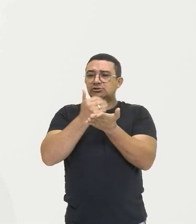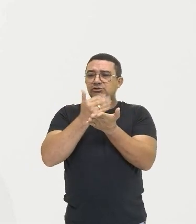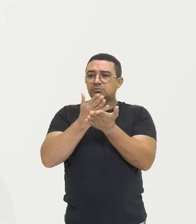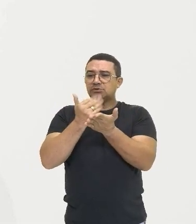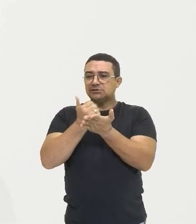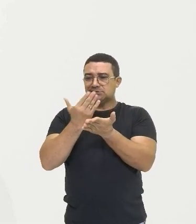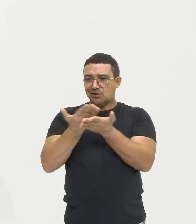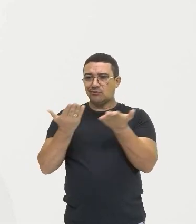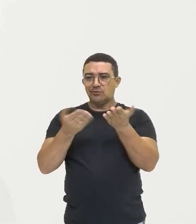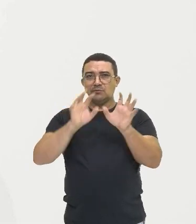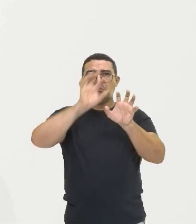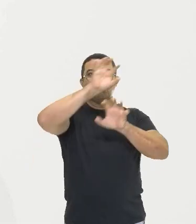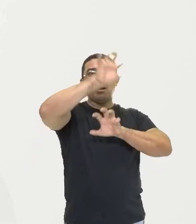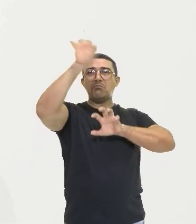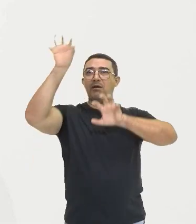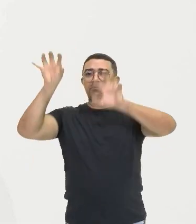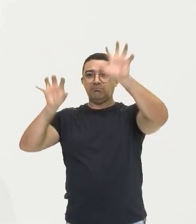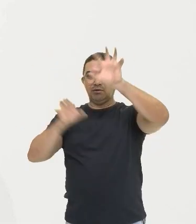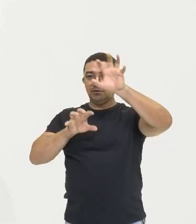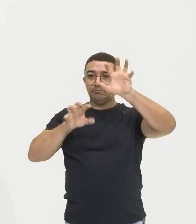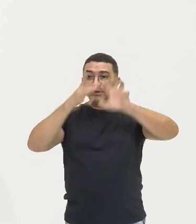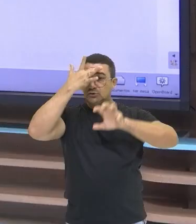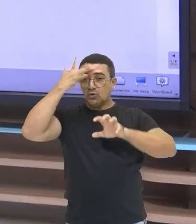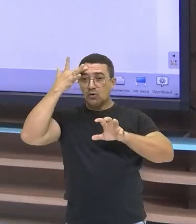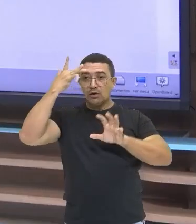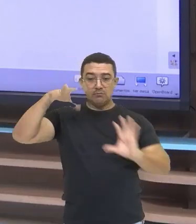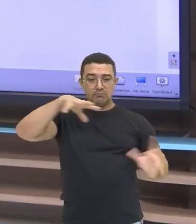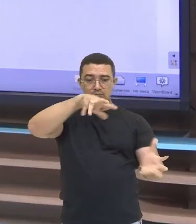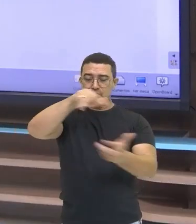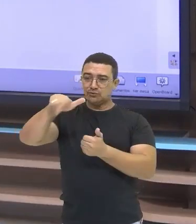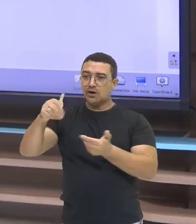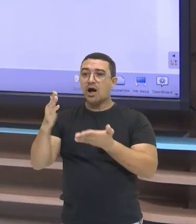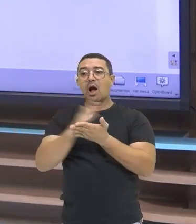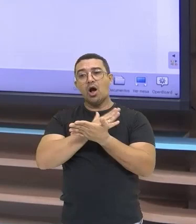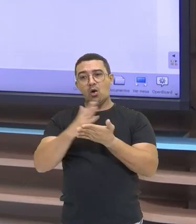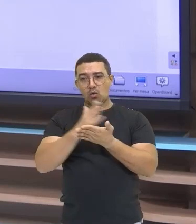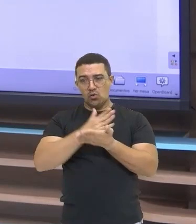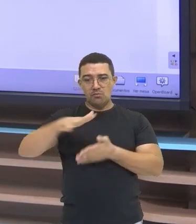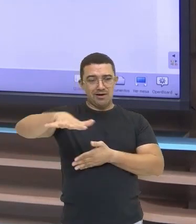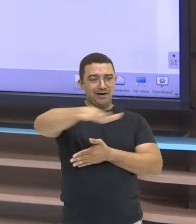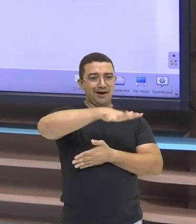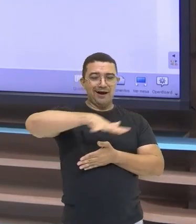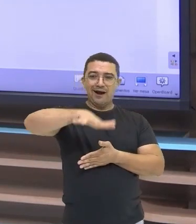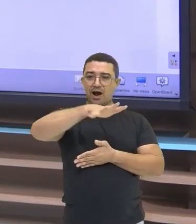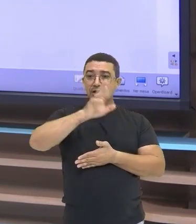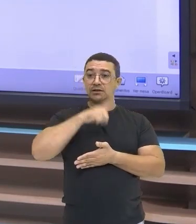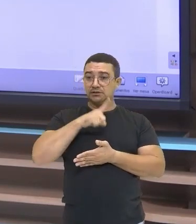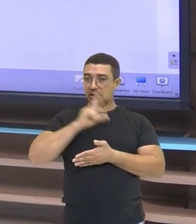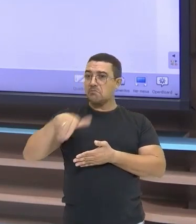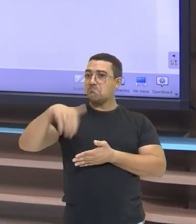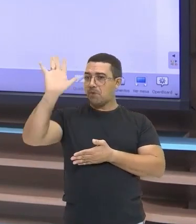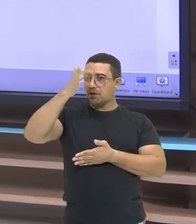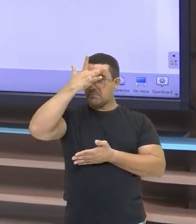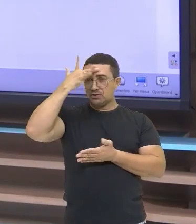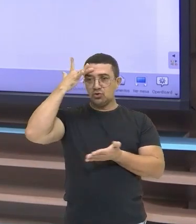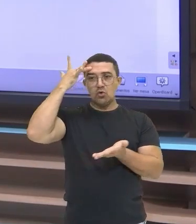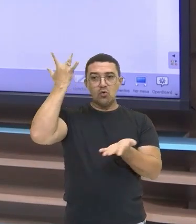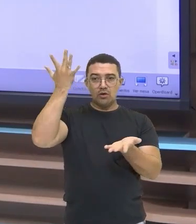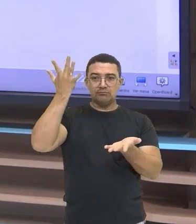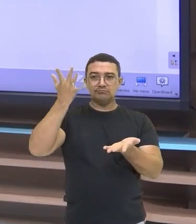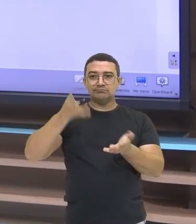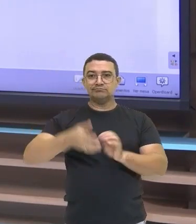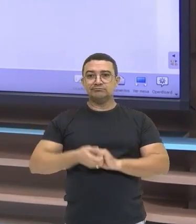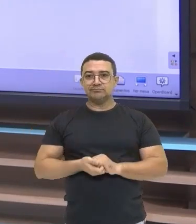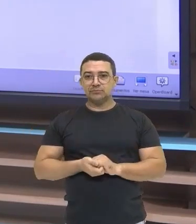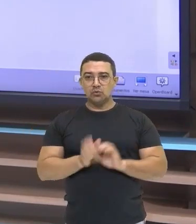mundial pelo planeta, a gente vai ver o seguinte, que algumas áreas, elas concentram mais, elas têm,